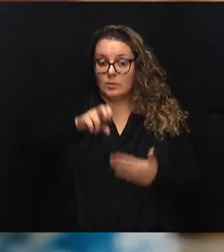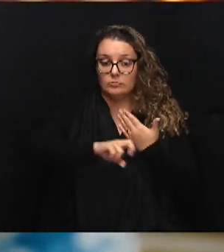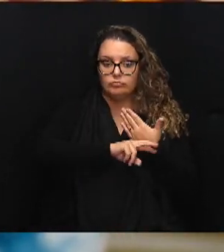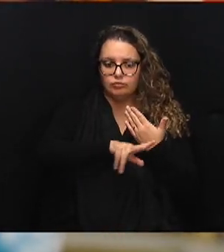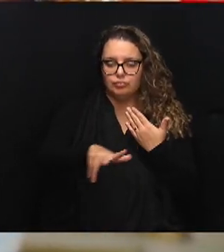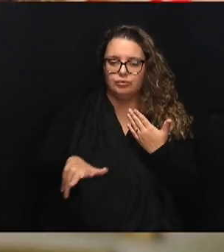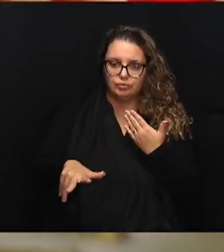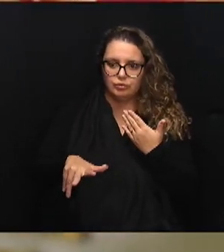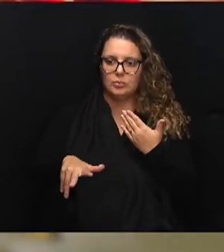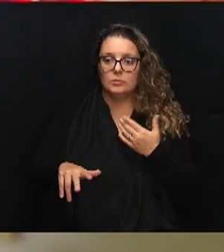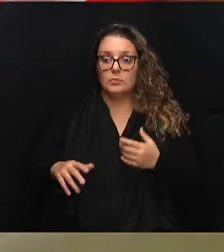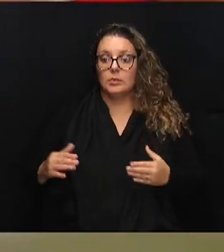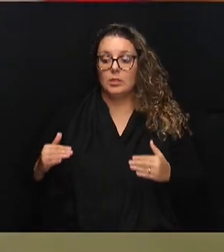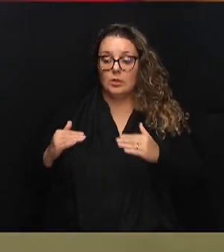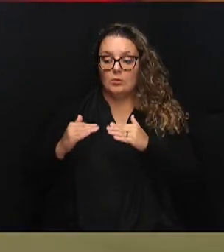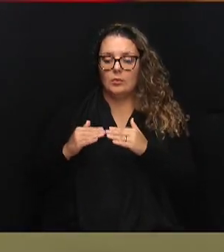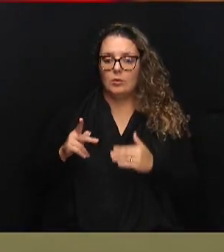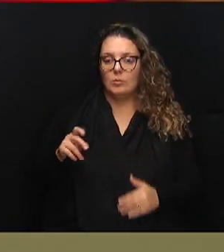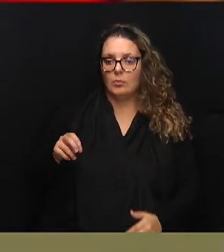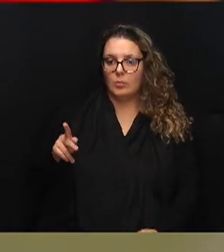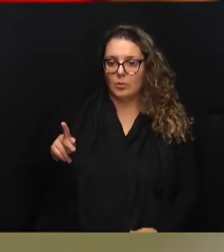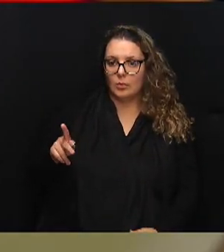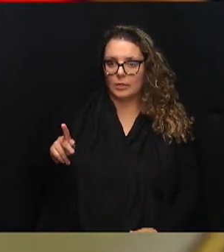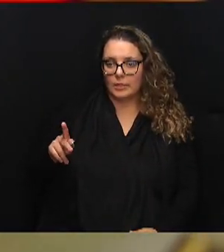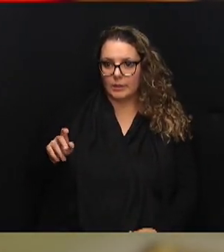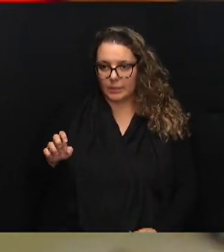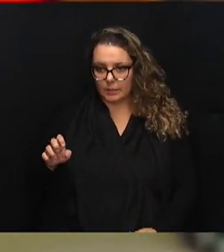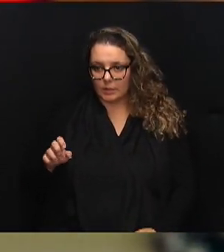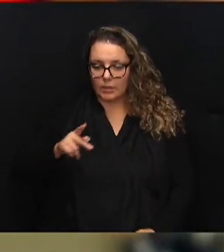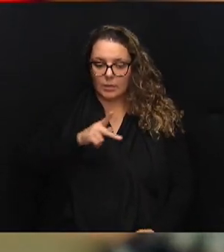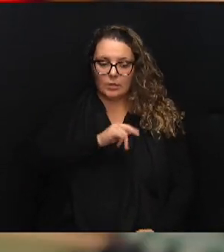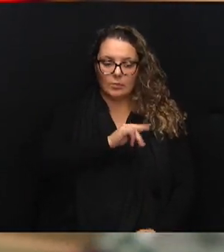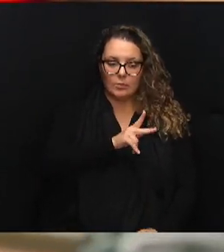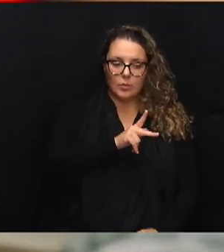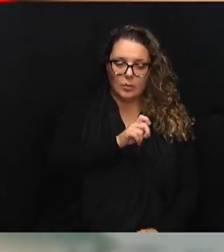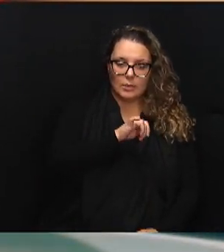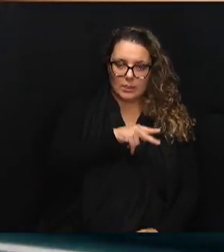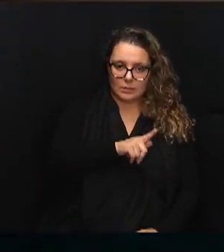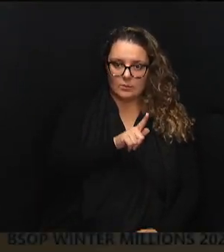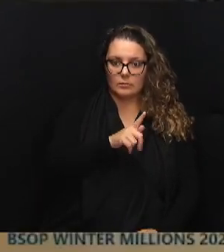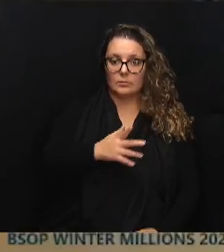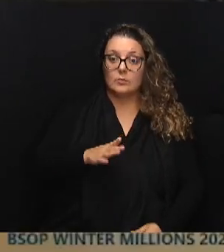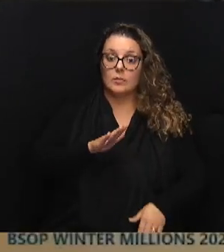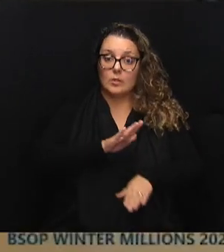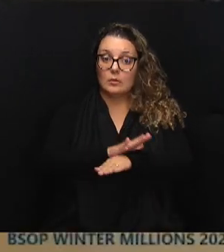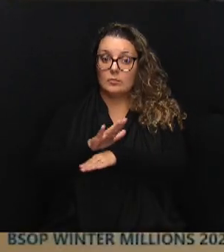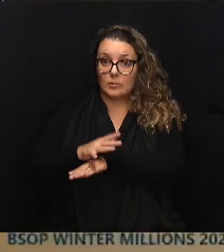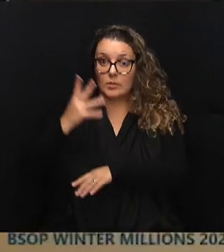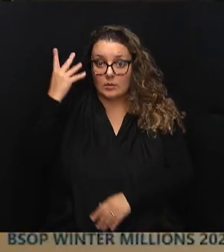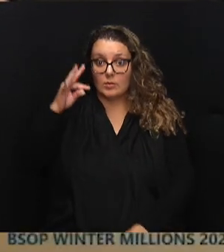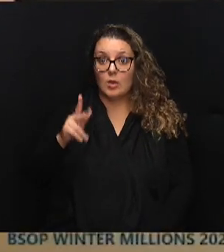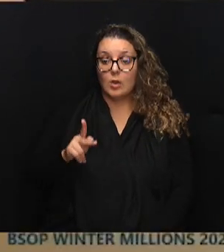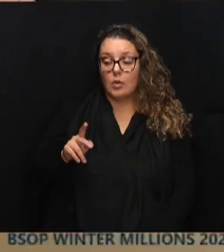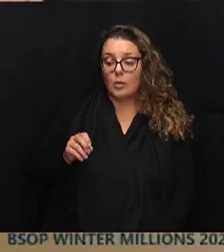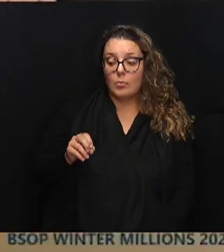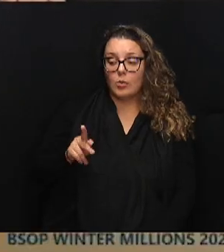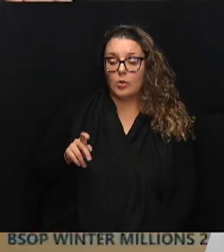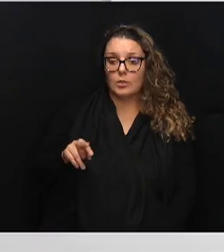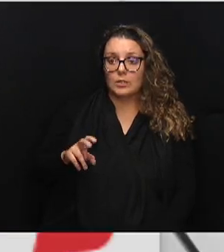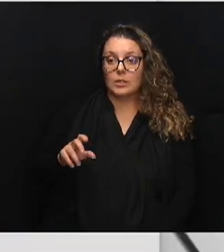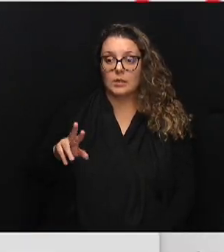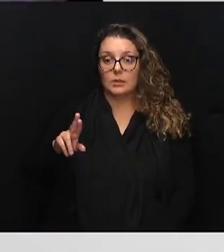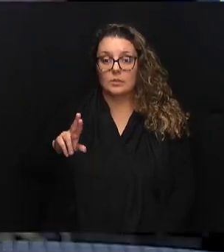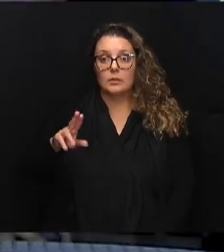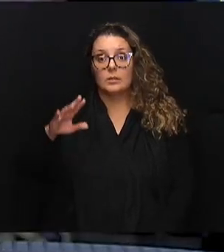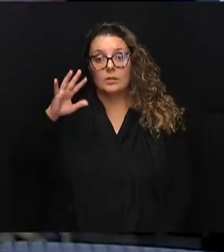essa combinação entre poke e Poken, de acordo com as teorias, contribuiu para o nome pôquer que conhecemos até os dias de